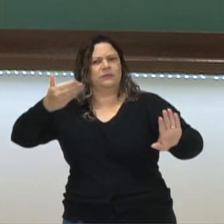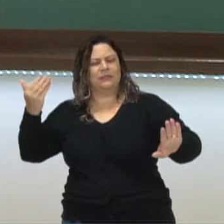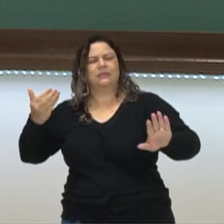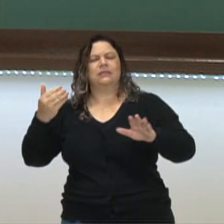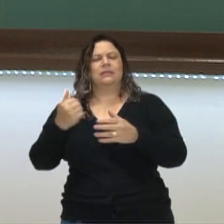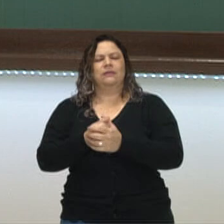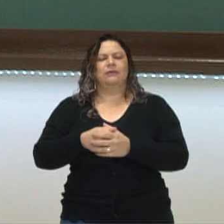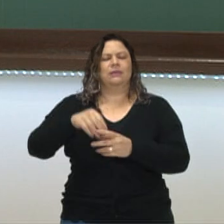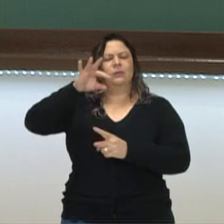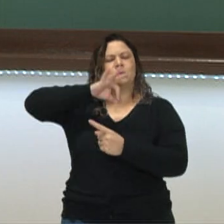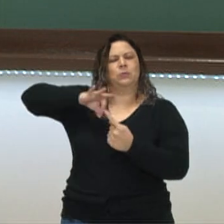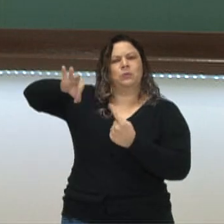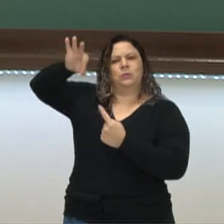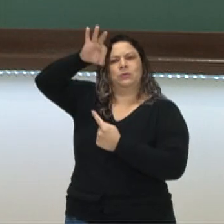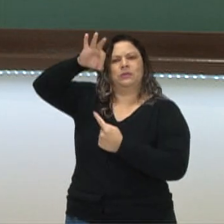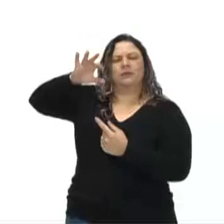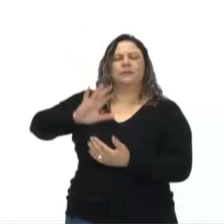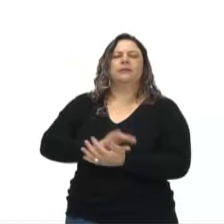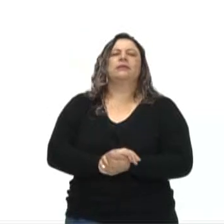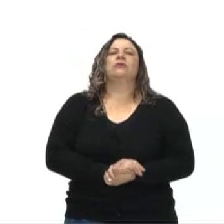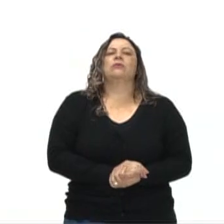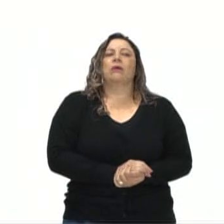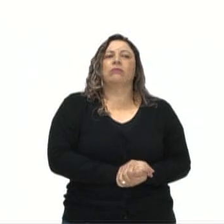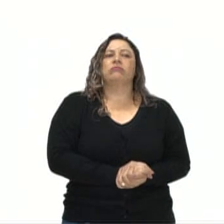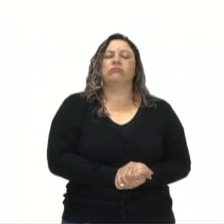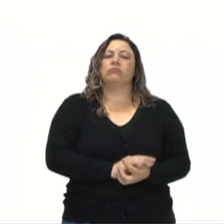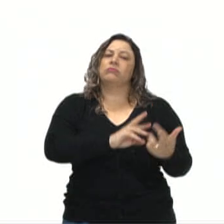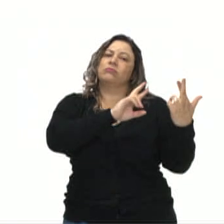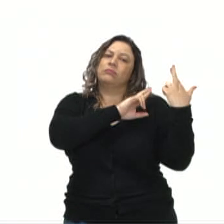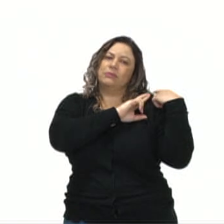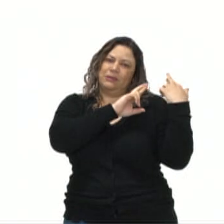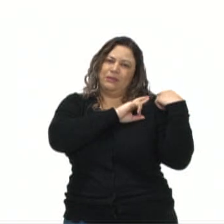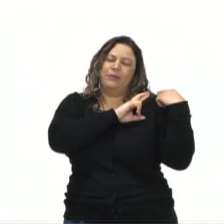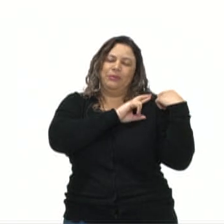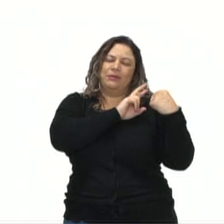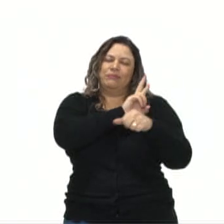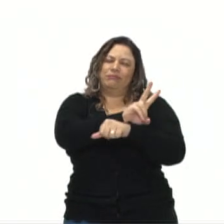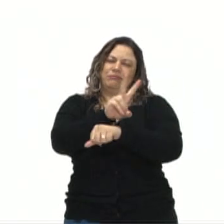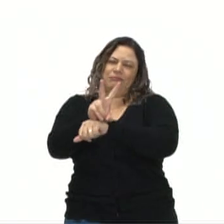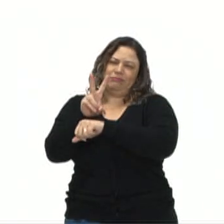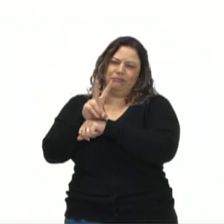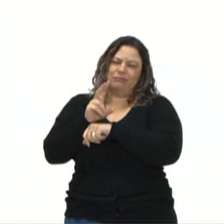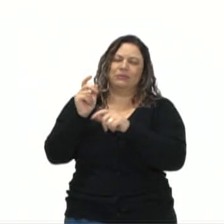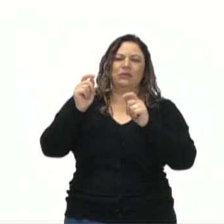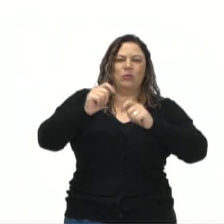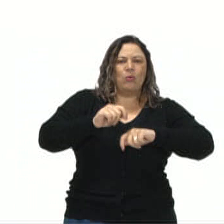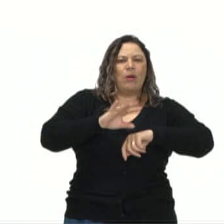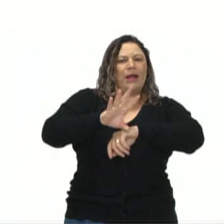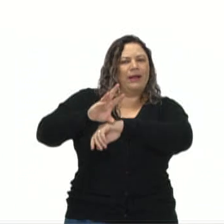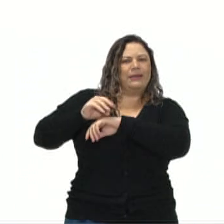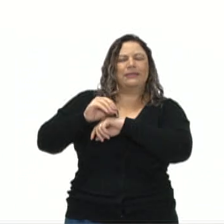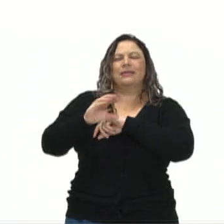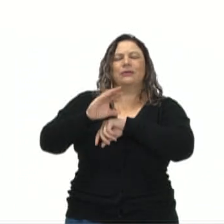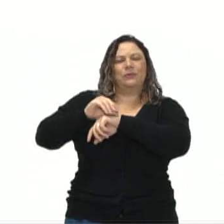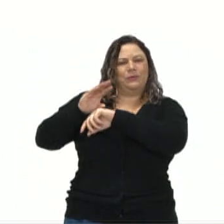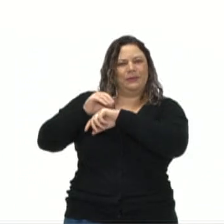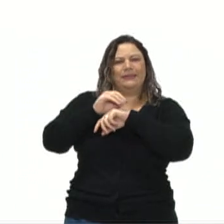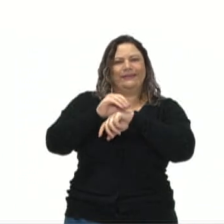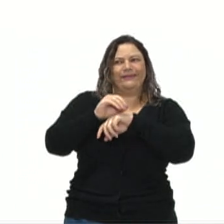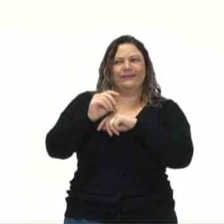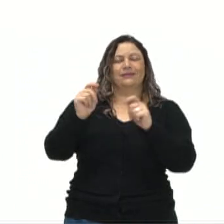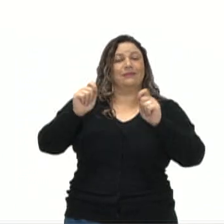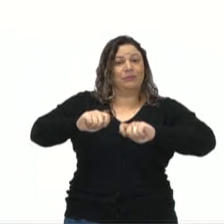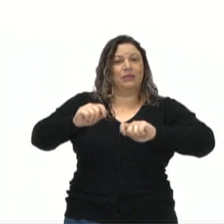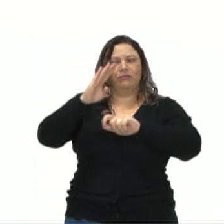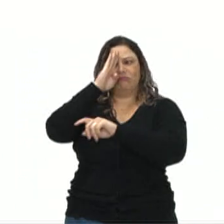aspecto espiritual, tá? Foi grande responsável pela guarda do conhecimento e merece destaque, então,